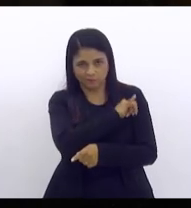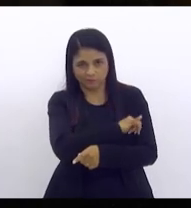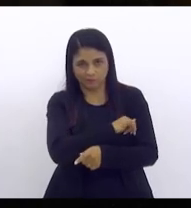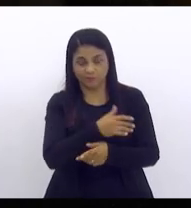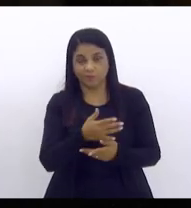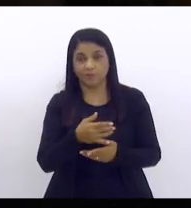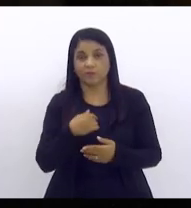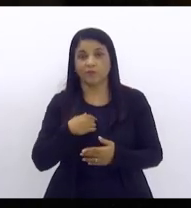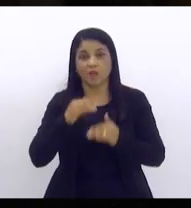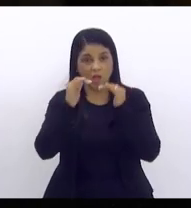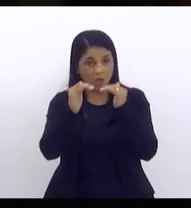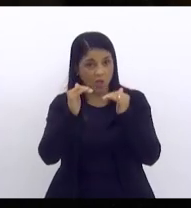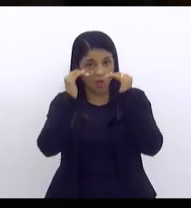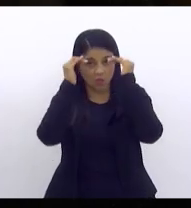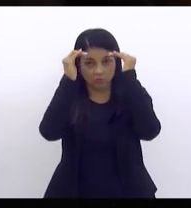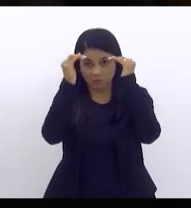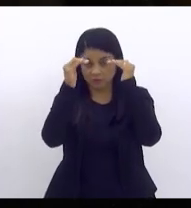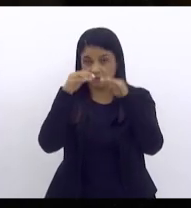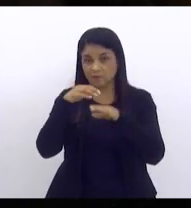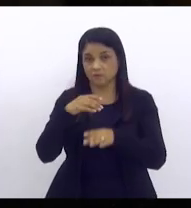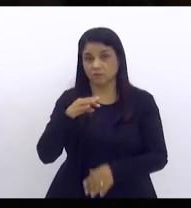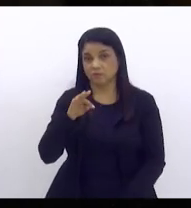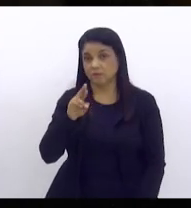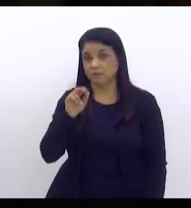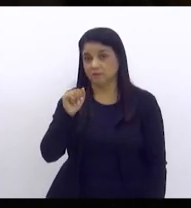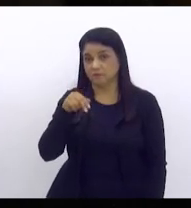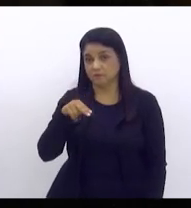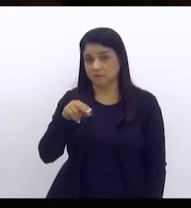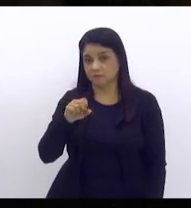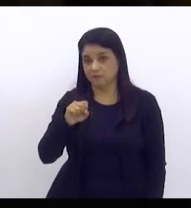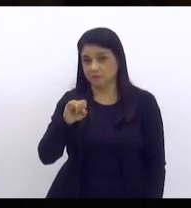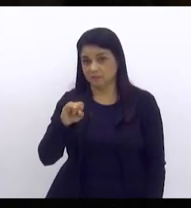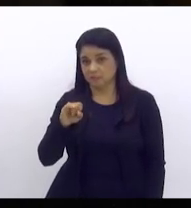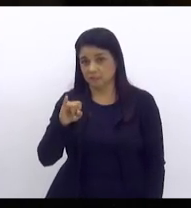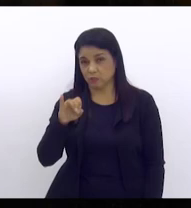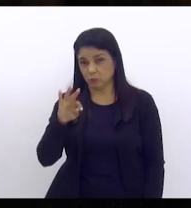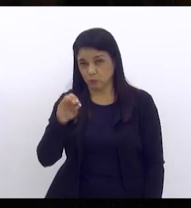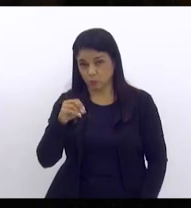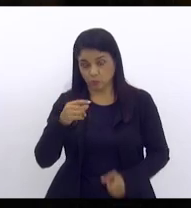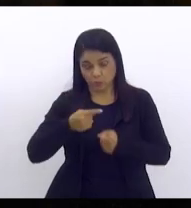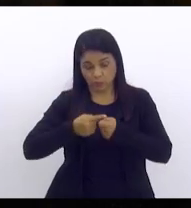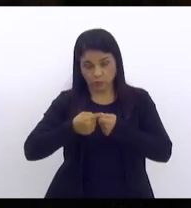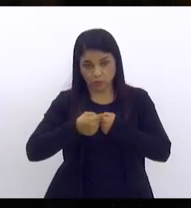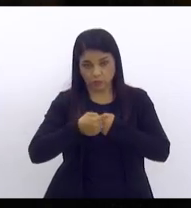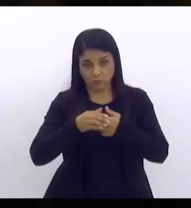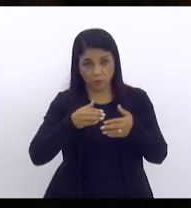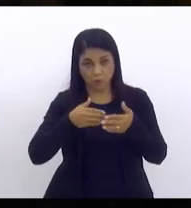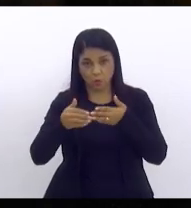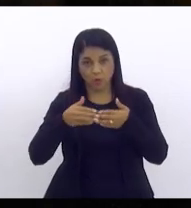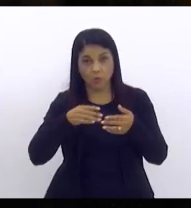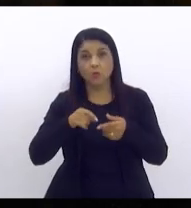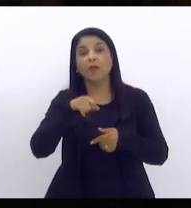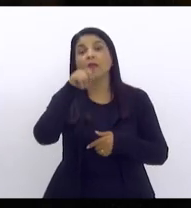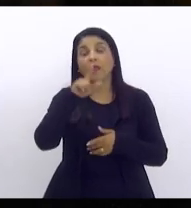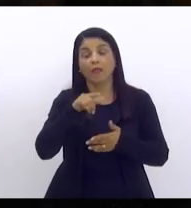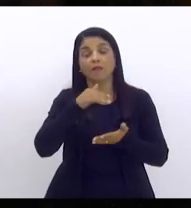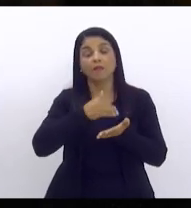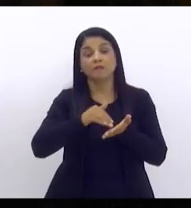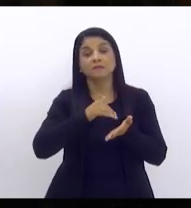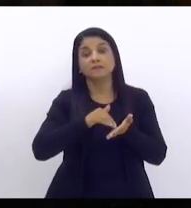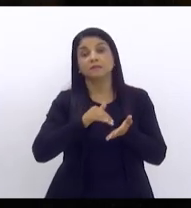A autoridade de trânsito no município, qualquer um, é o secretário.